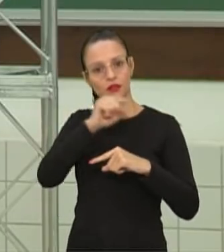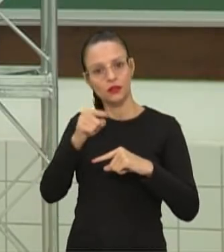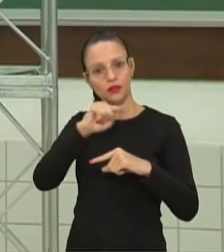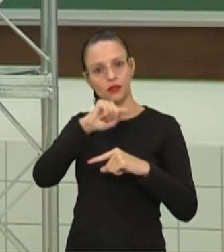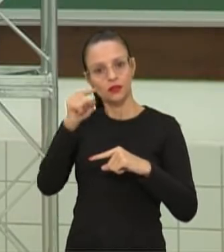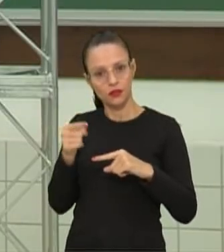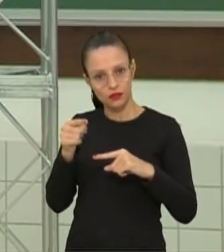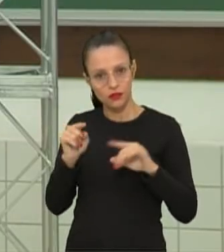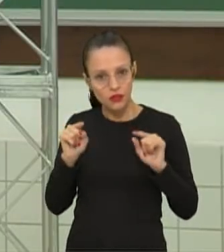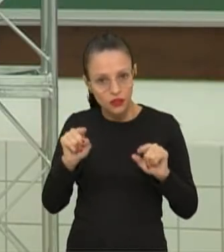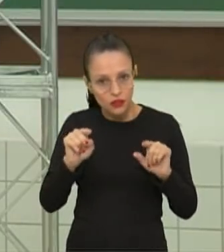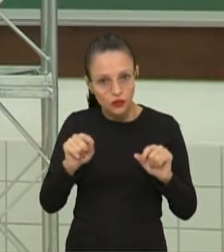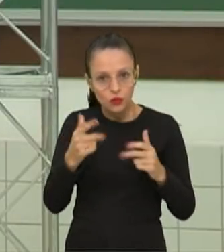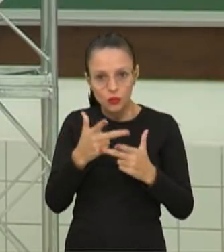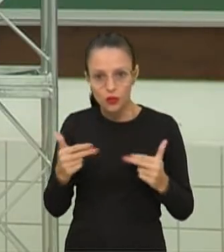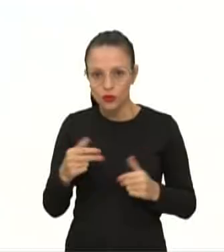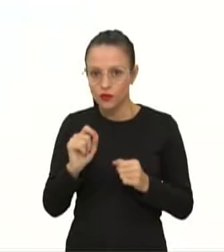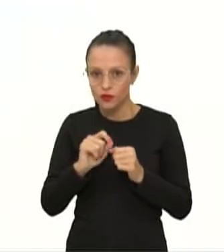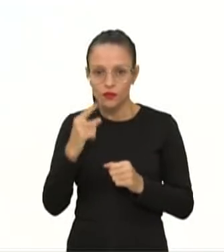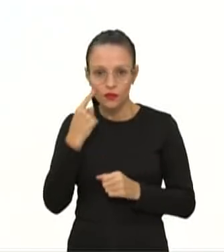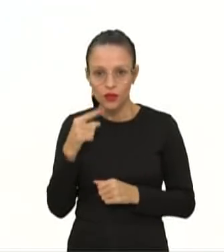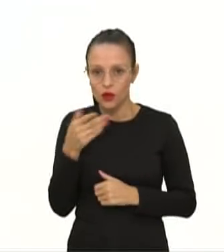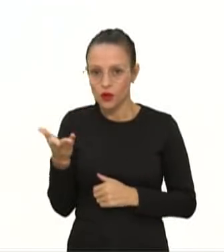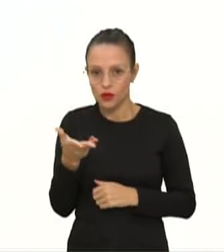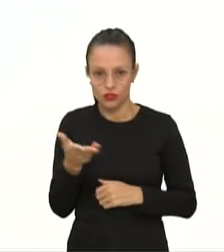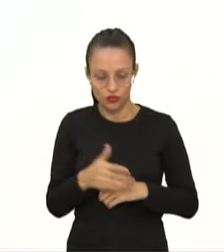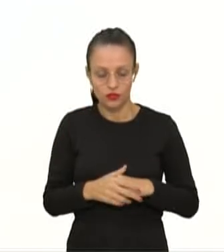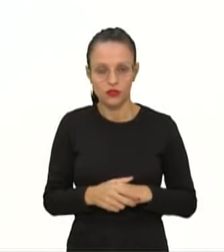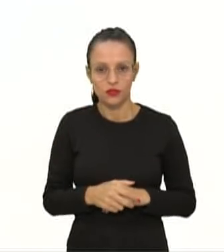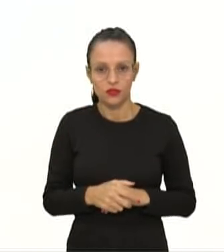distributiva. Isso foi uma das coisas que nós vimos hoje. O que mais?